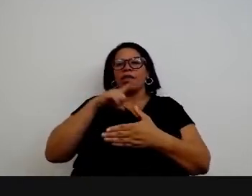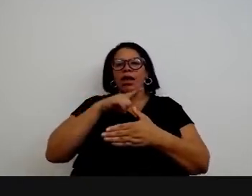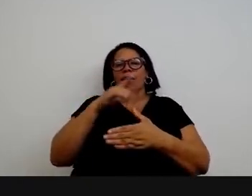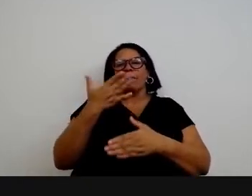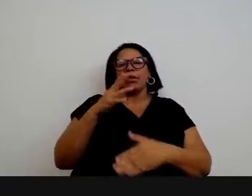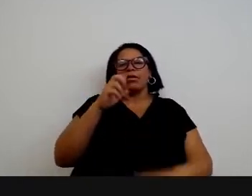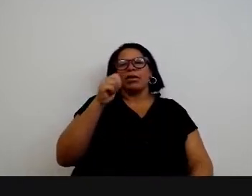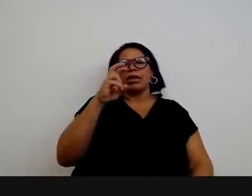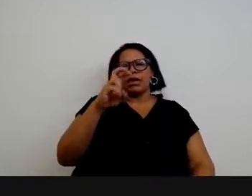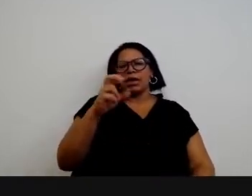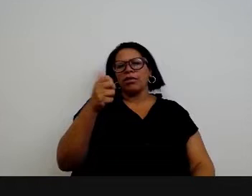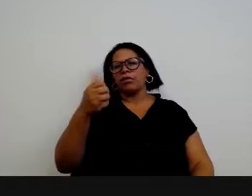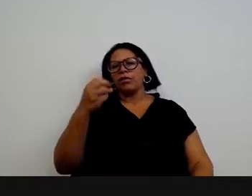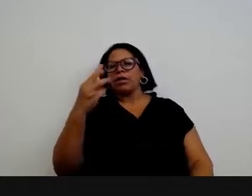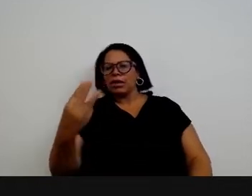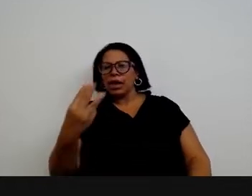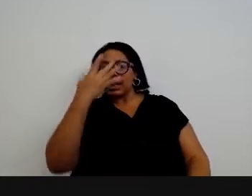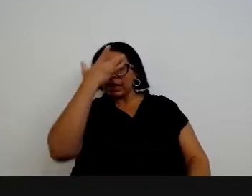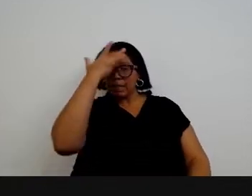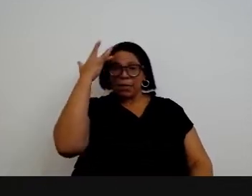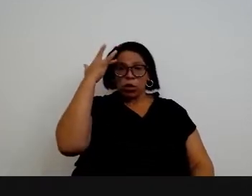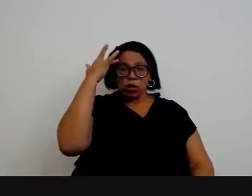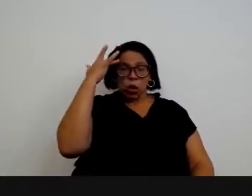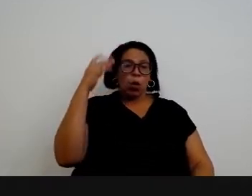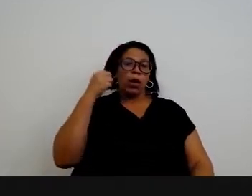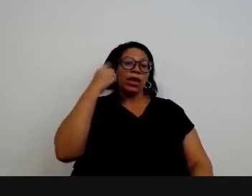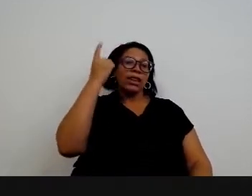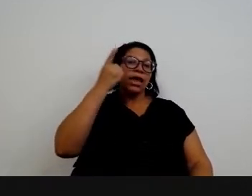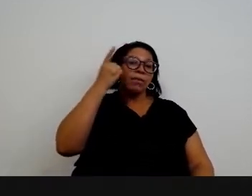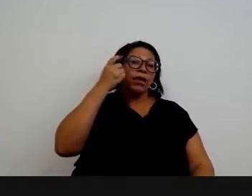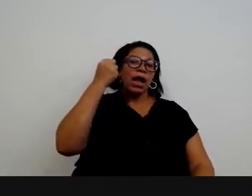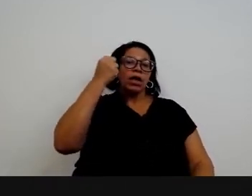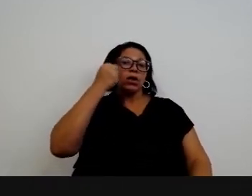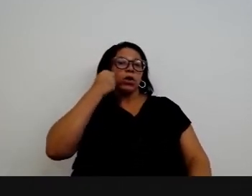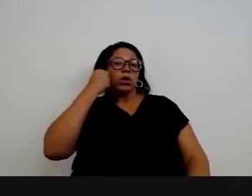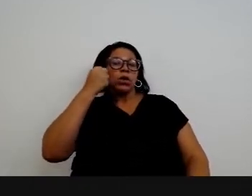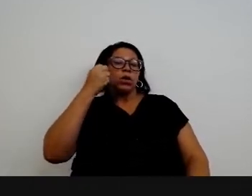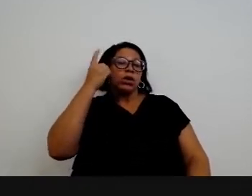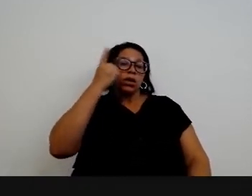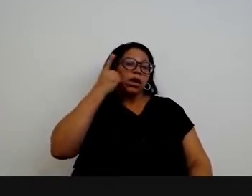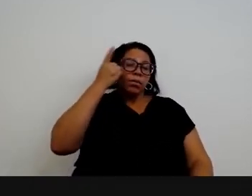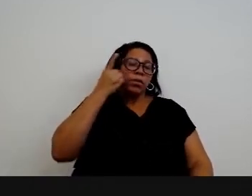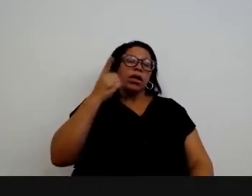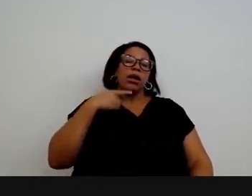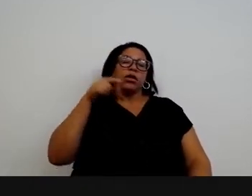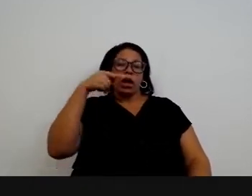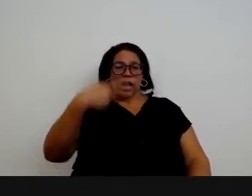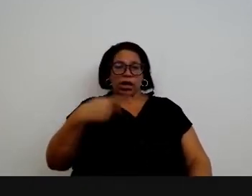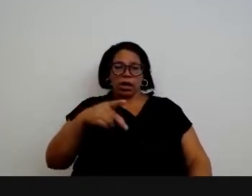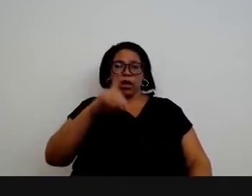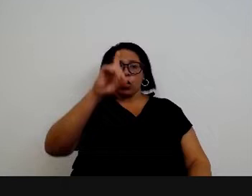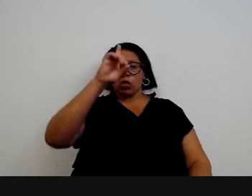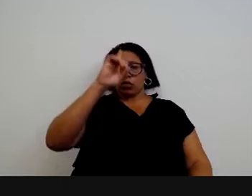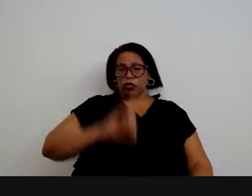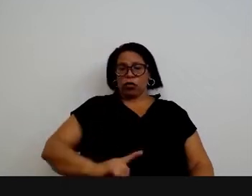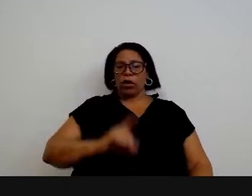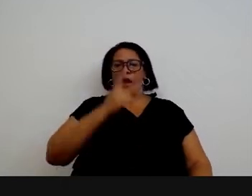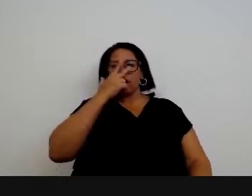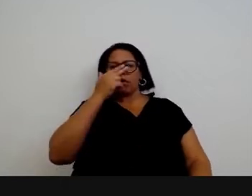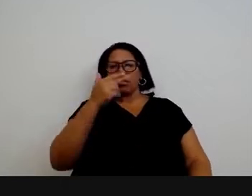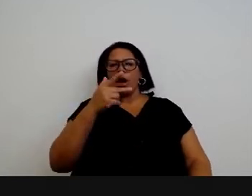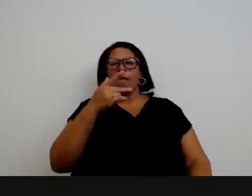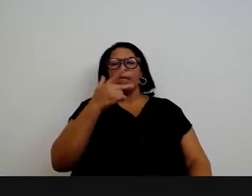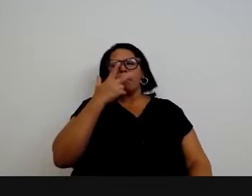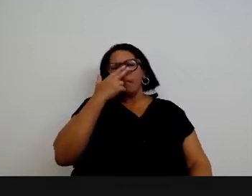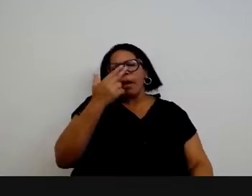contratar 513 figuras para nos representarem pelos estados, essas figuras carregam consigo um direito, ao meu ver, um